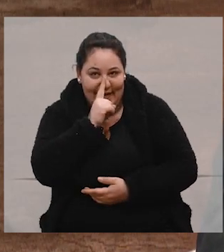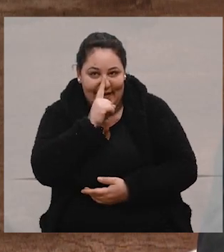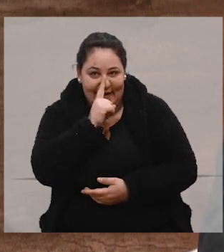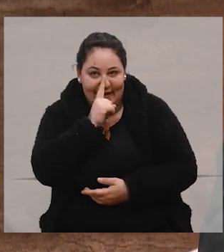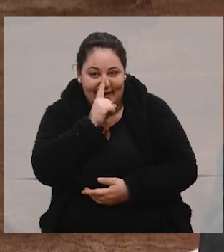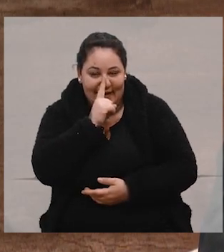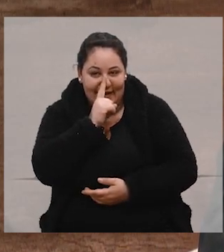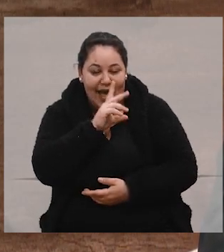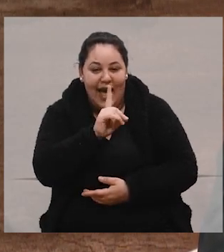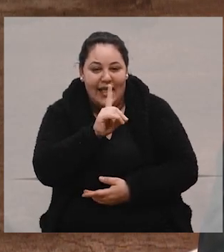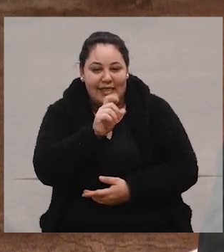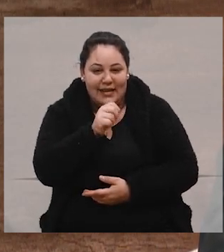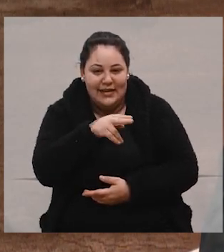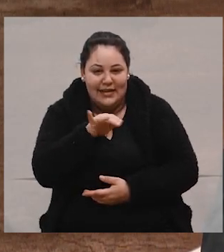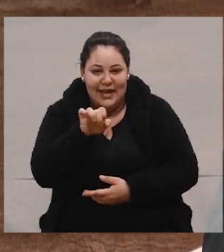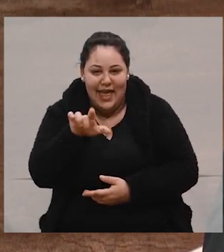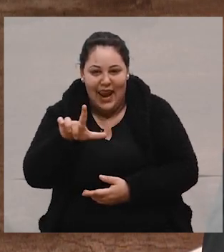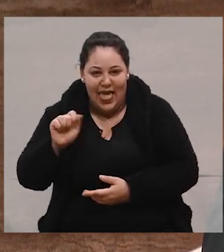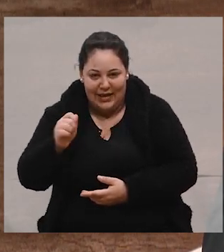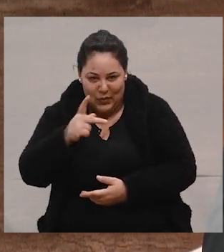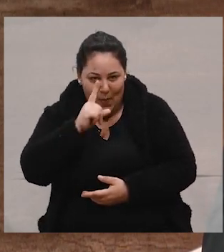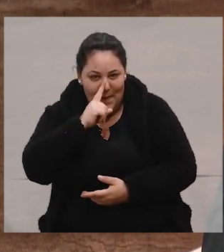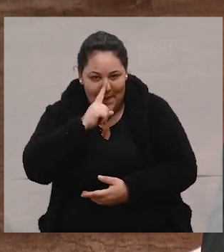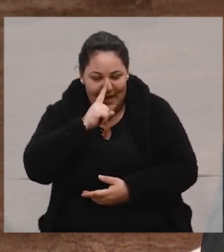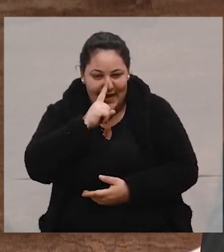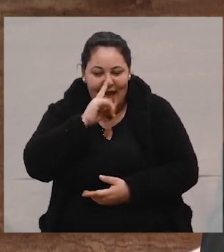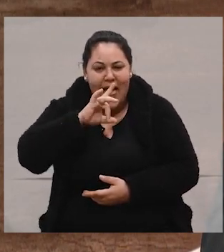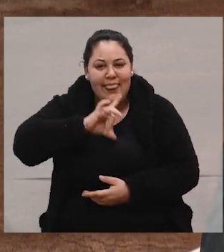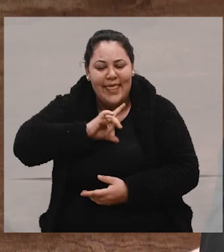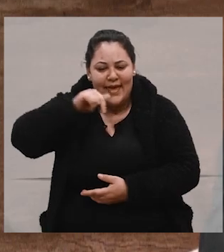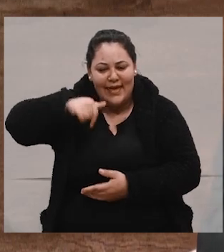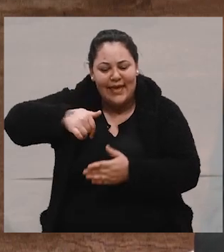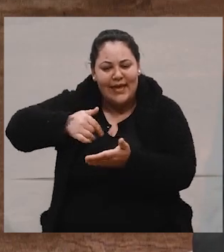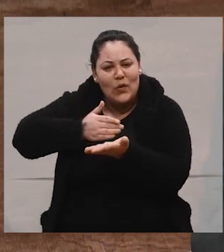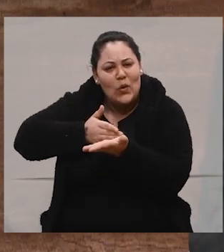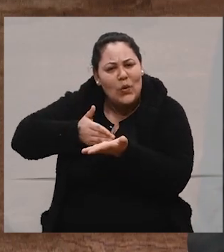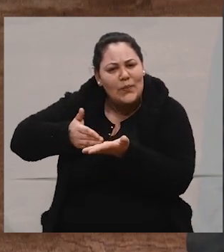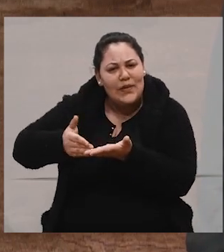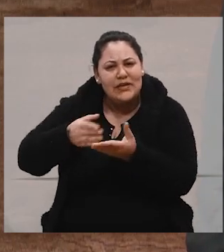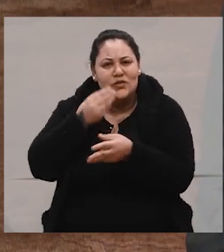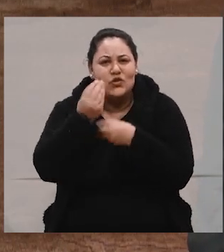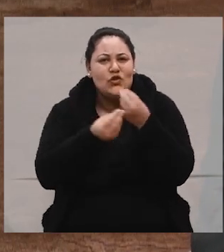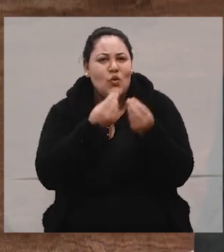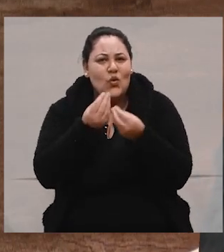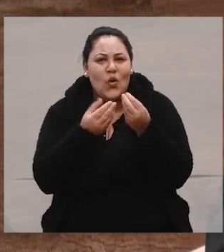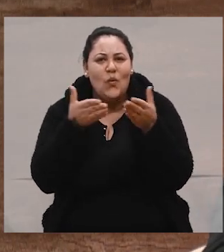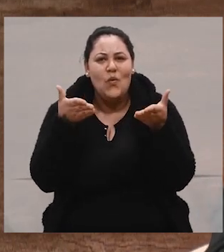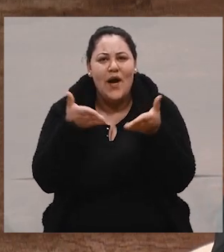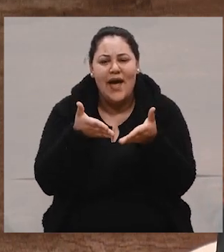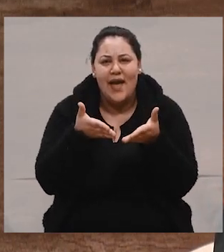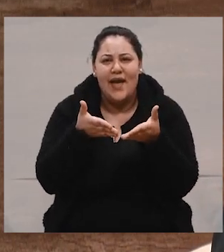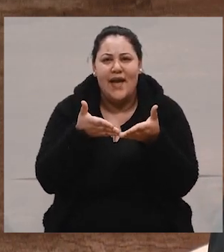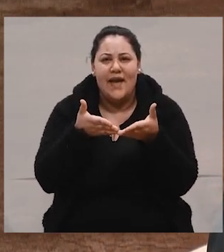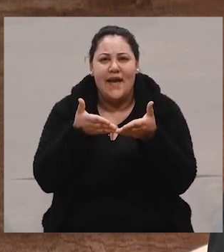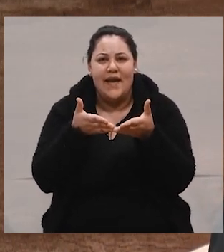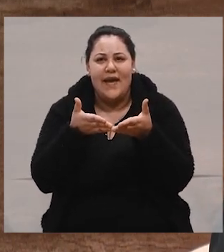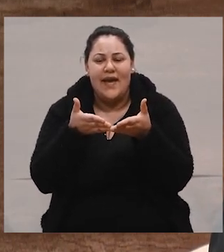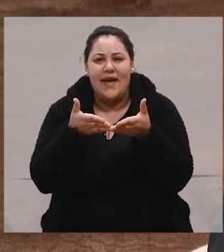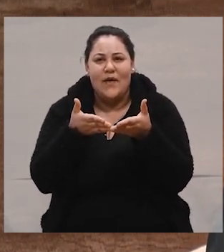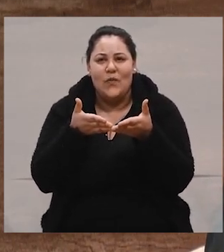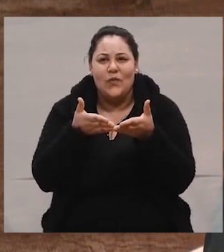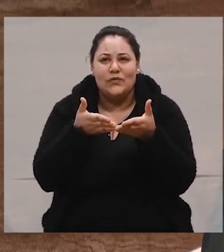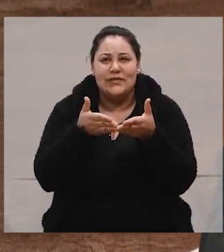mãe, a Daniela, nós temos aqui uma introdução de como é que funcionaria o